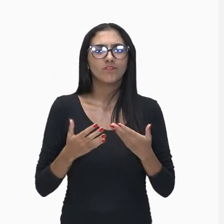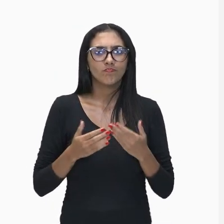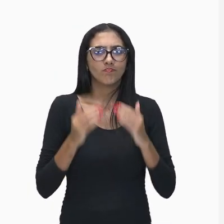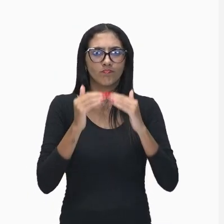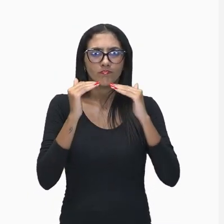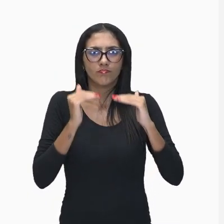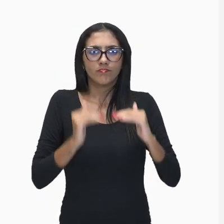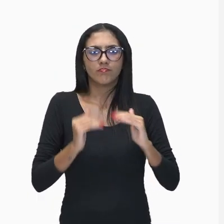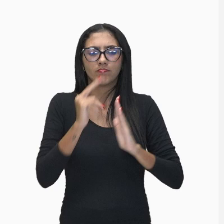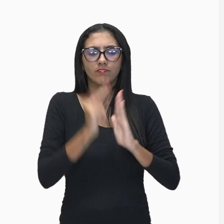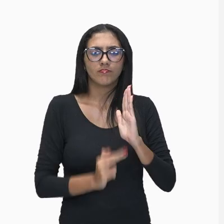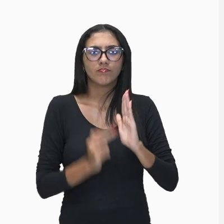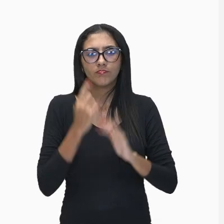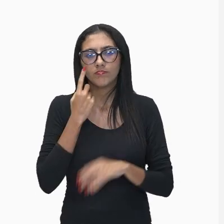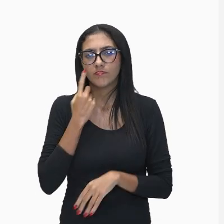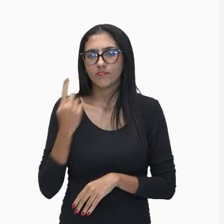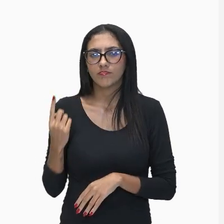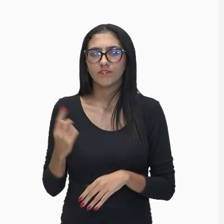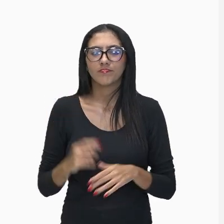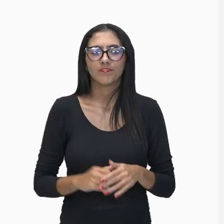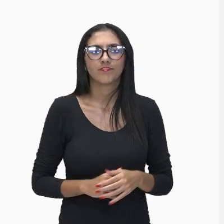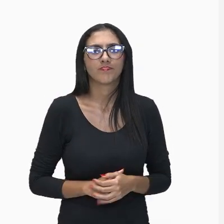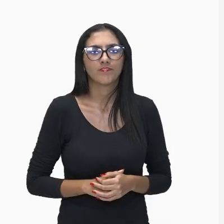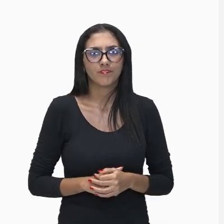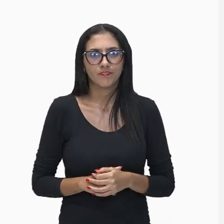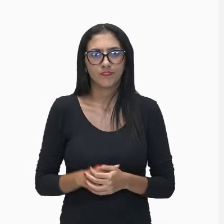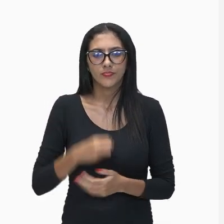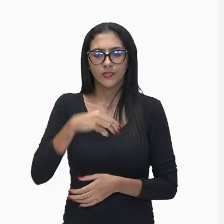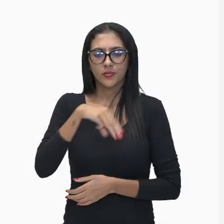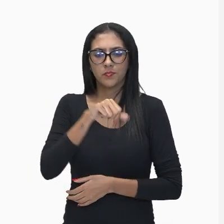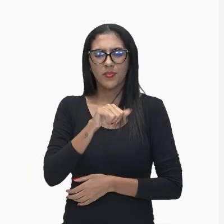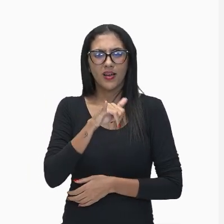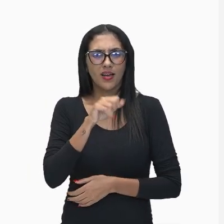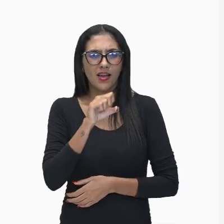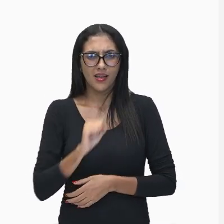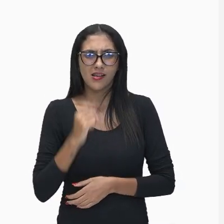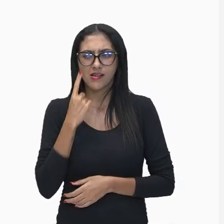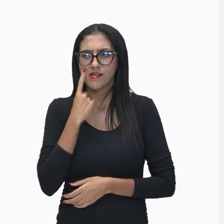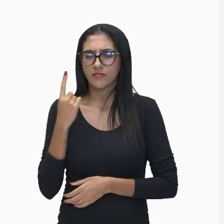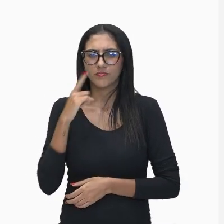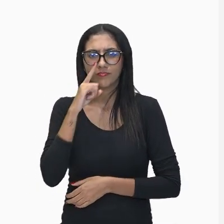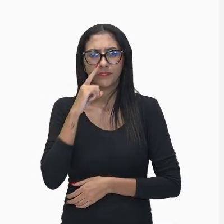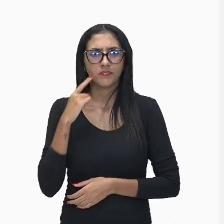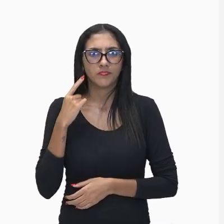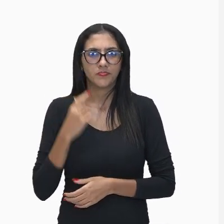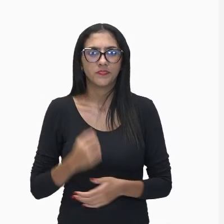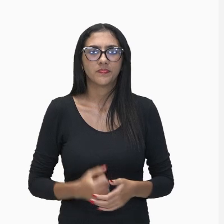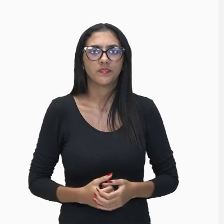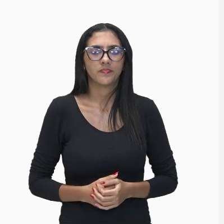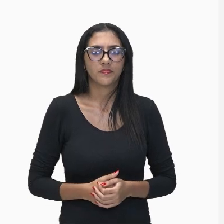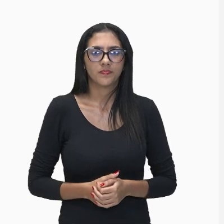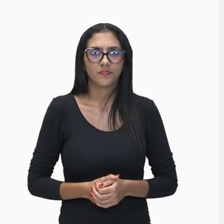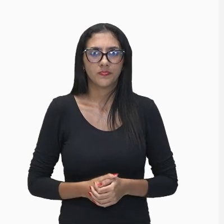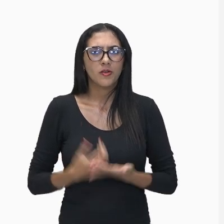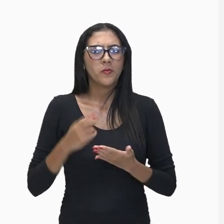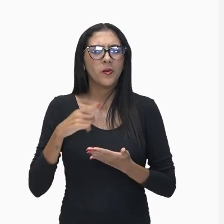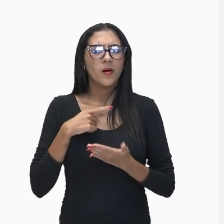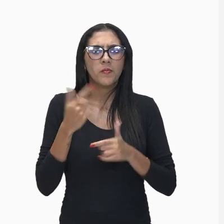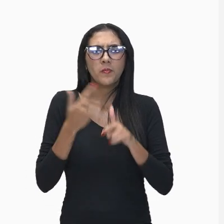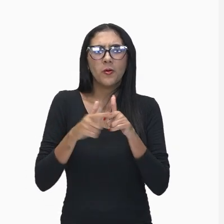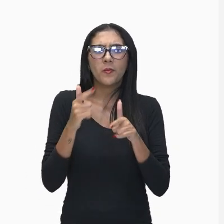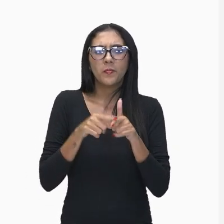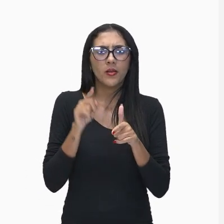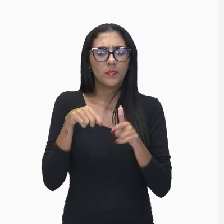aqui? Destacando, mais de 100 mil pessoas poderiam morrer. Qual é o problema aqui, gente?